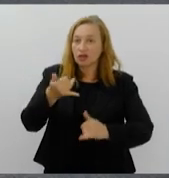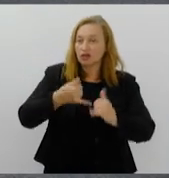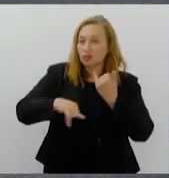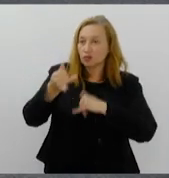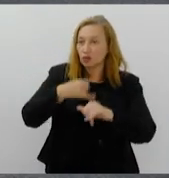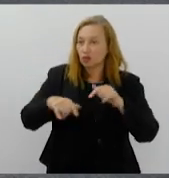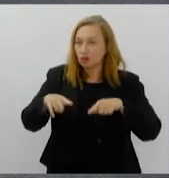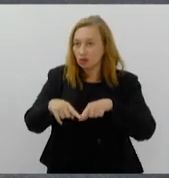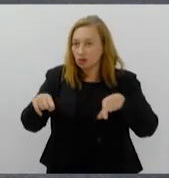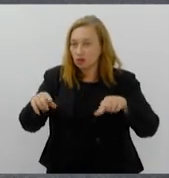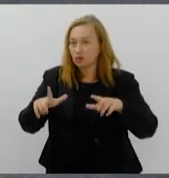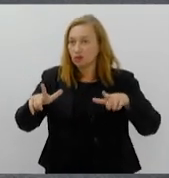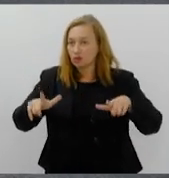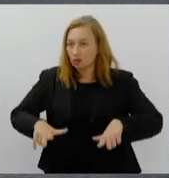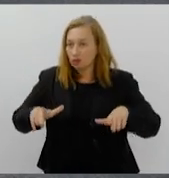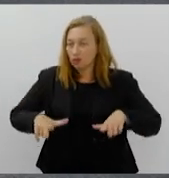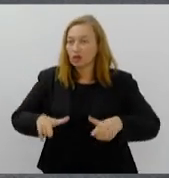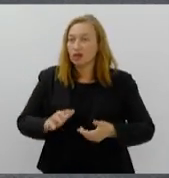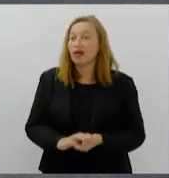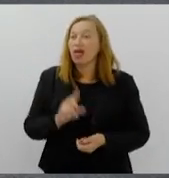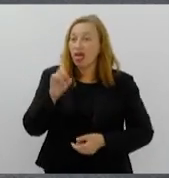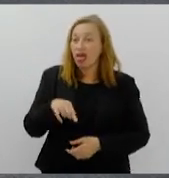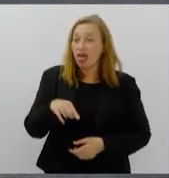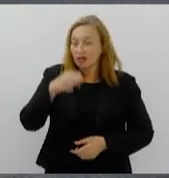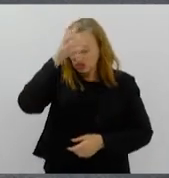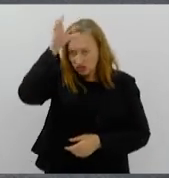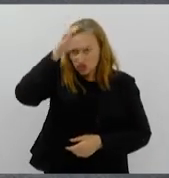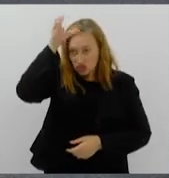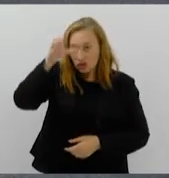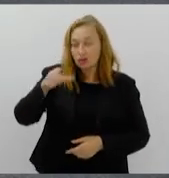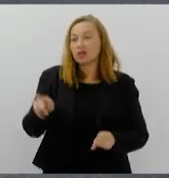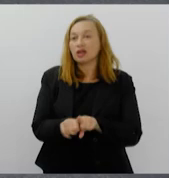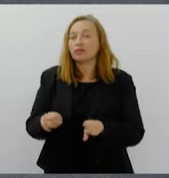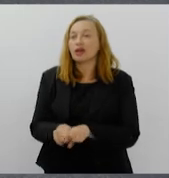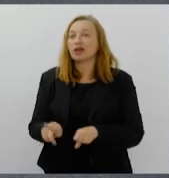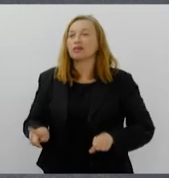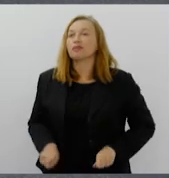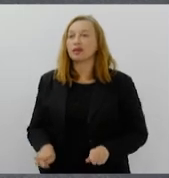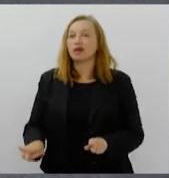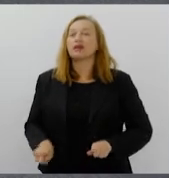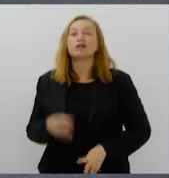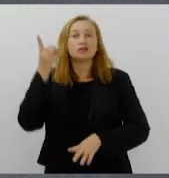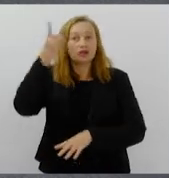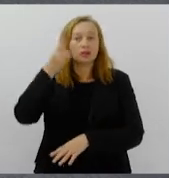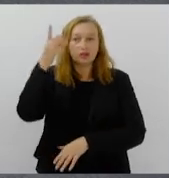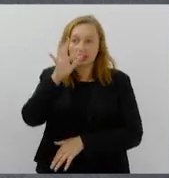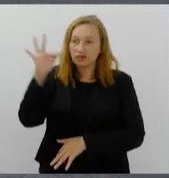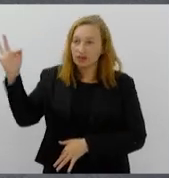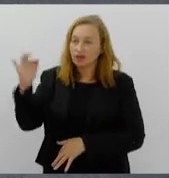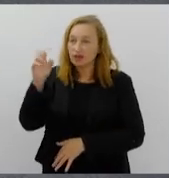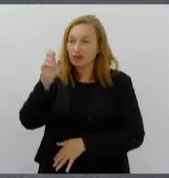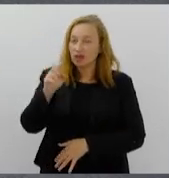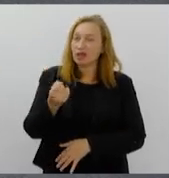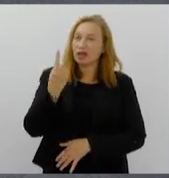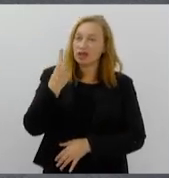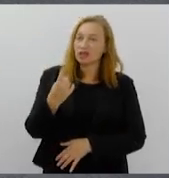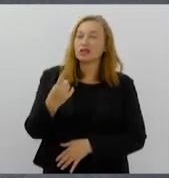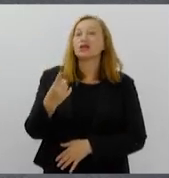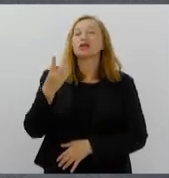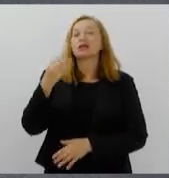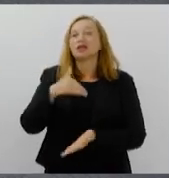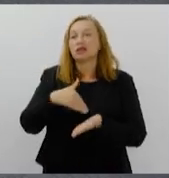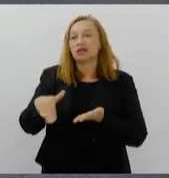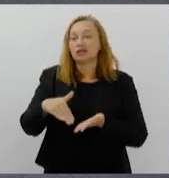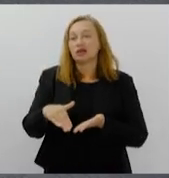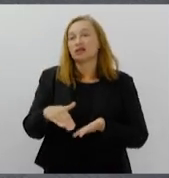contratado eram tio e primo do deputado federal e ex-secretário de Saúde, Dr. Luizinho.